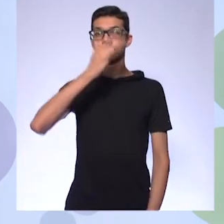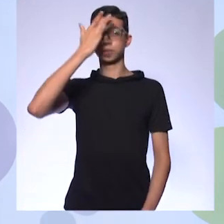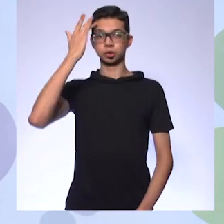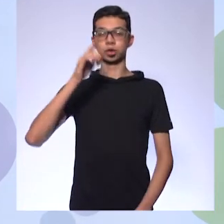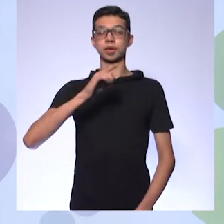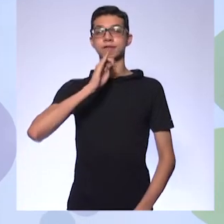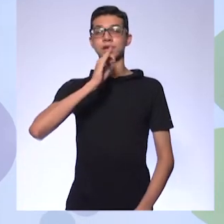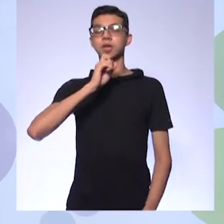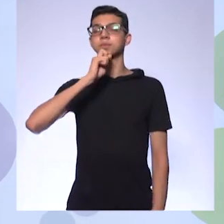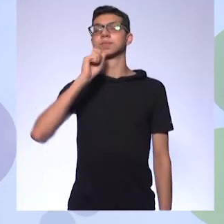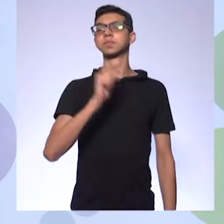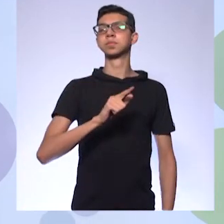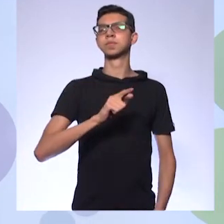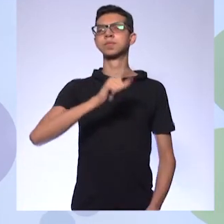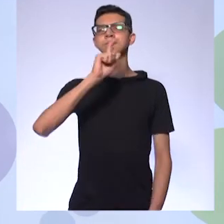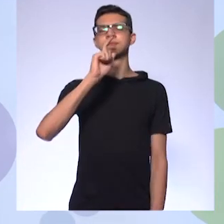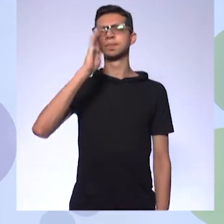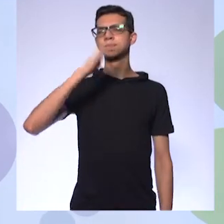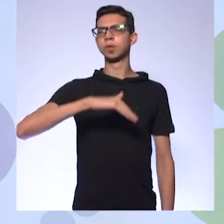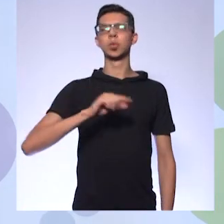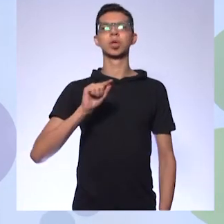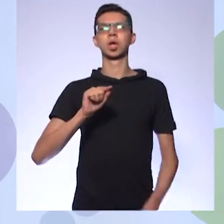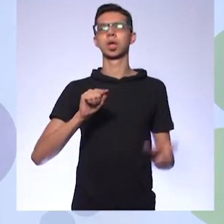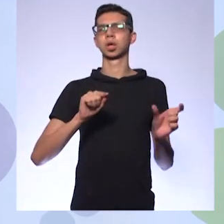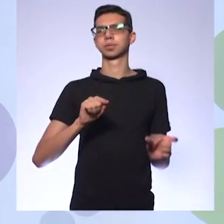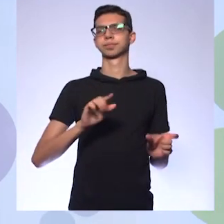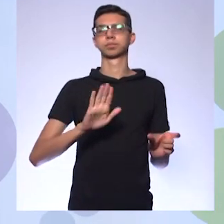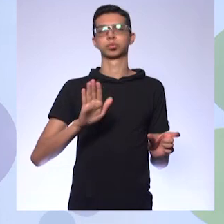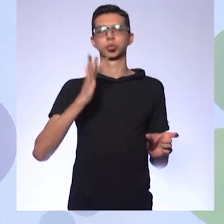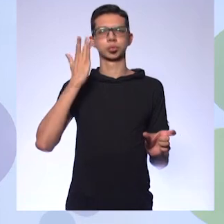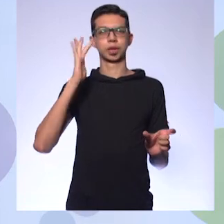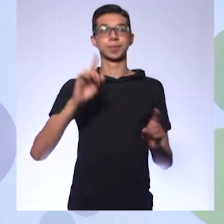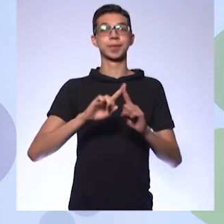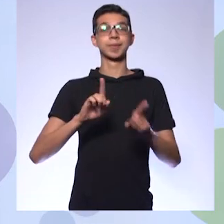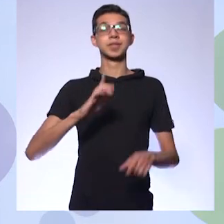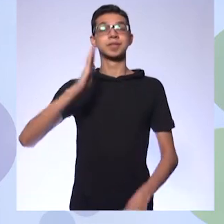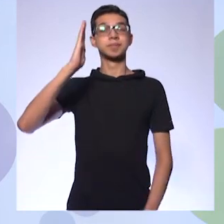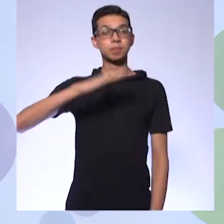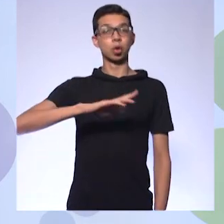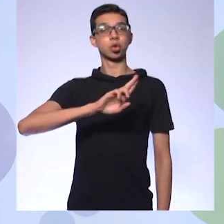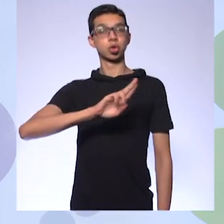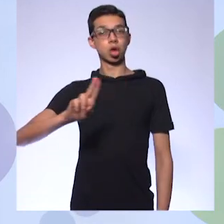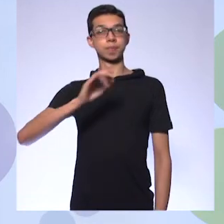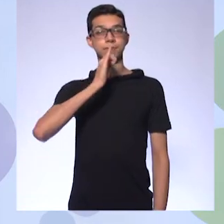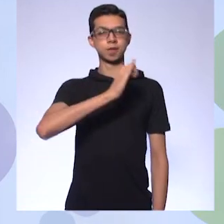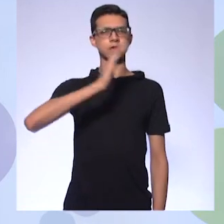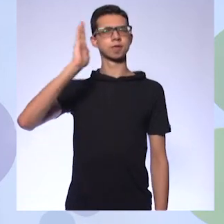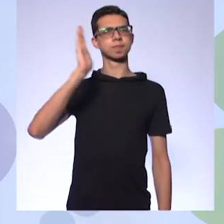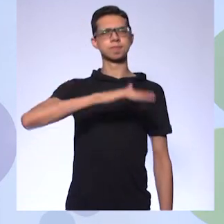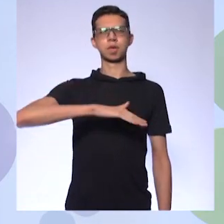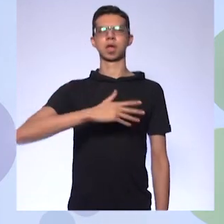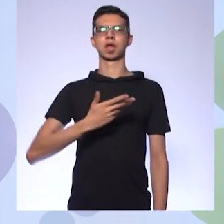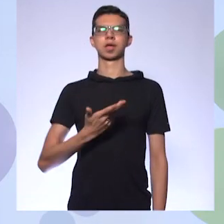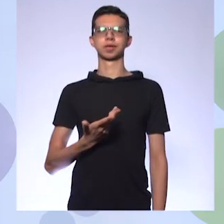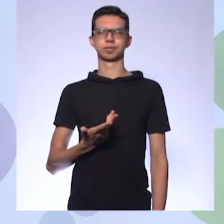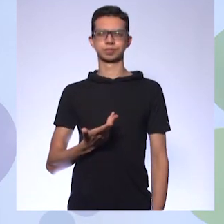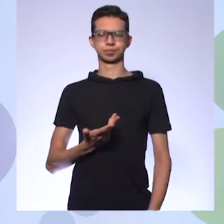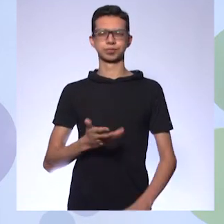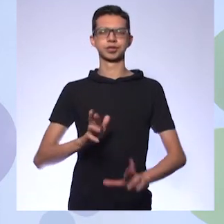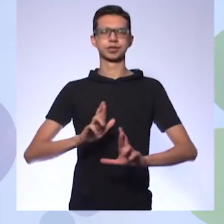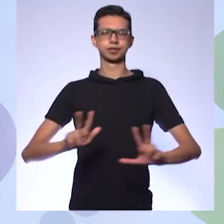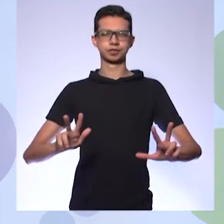é. Maldizer, você ofende alguém e diz o nome, ou seja, está maldizendo alguém. Então, essa é a